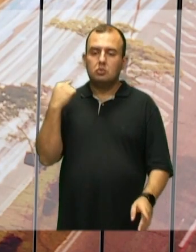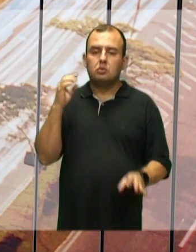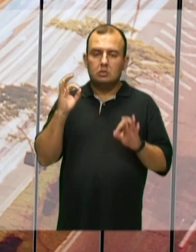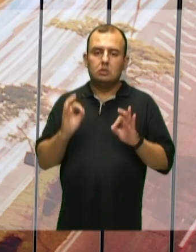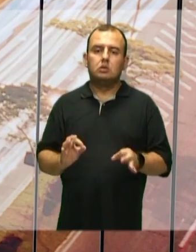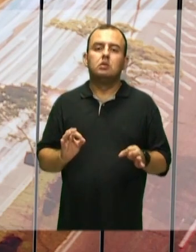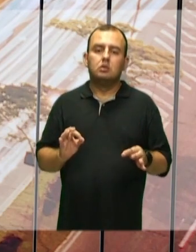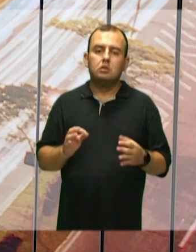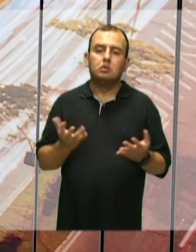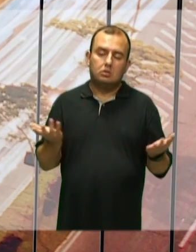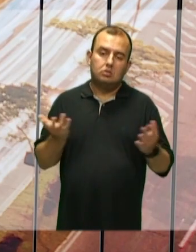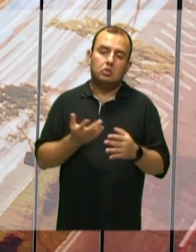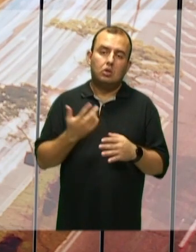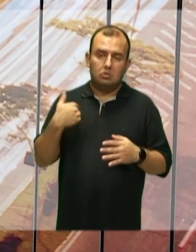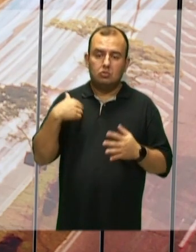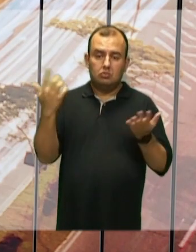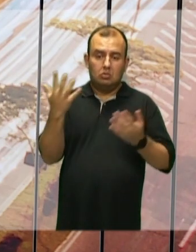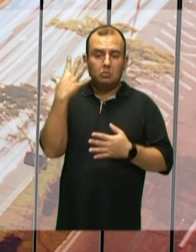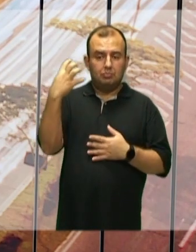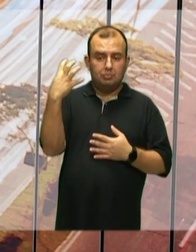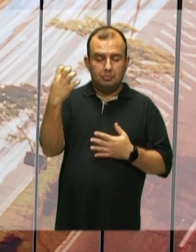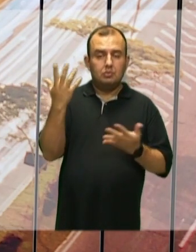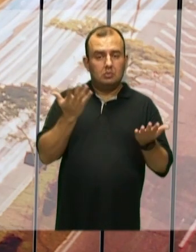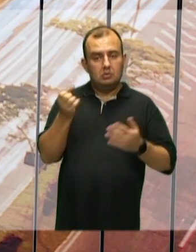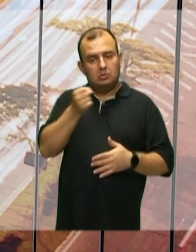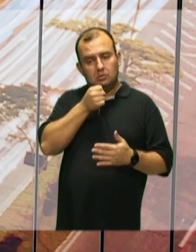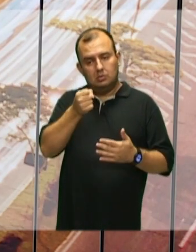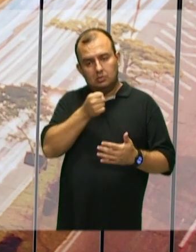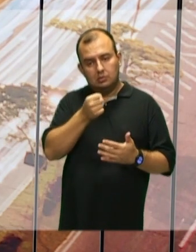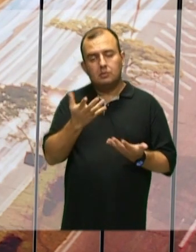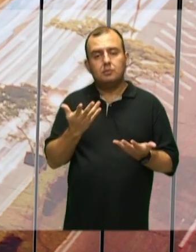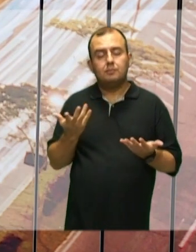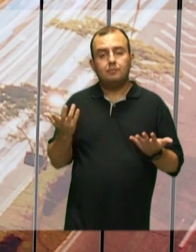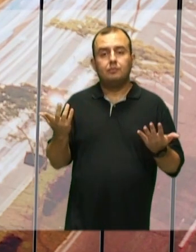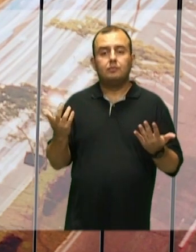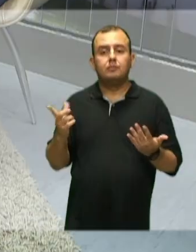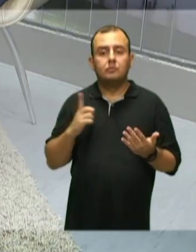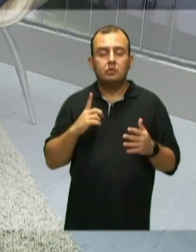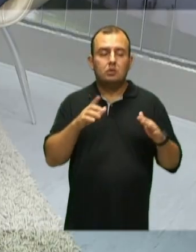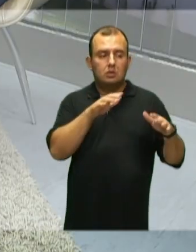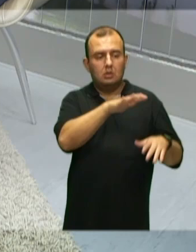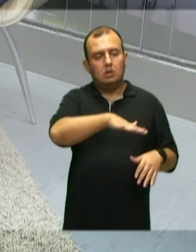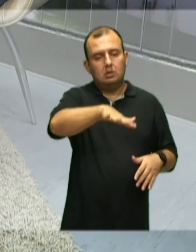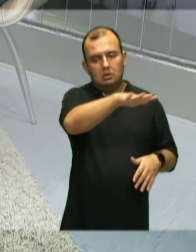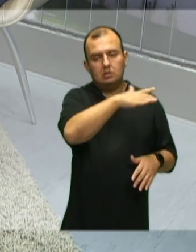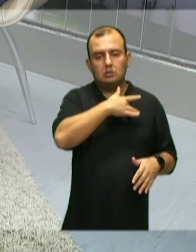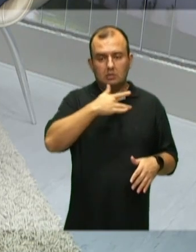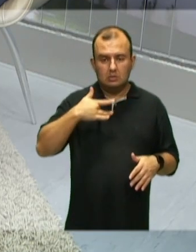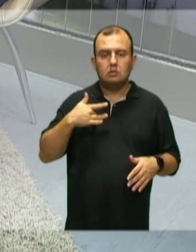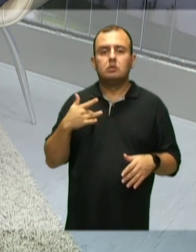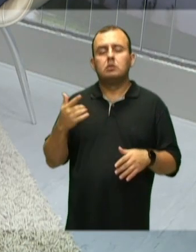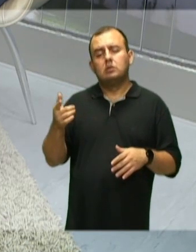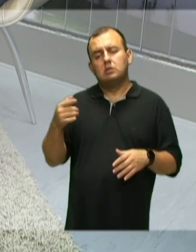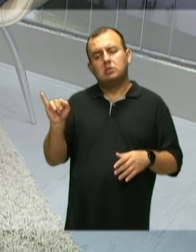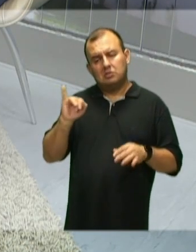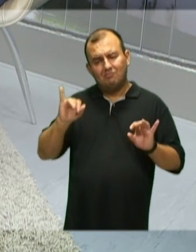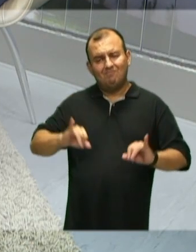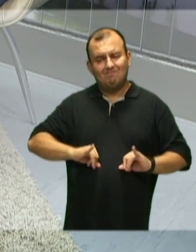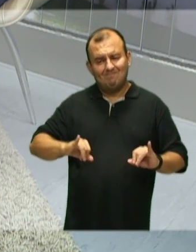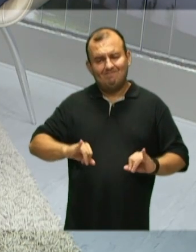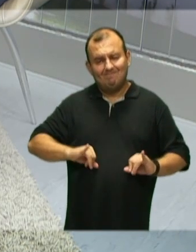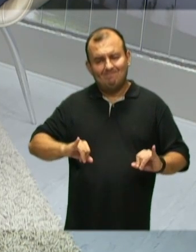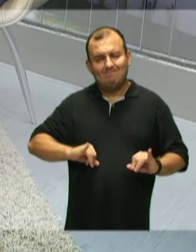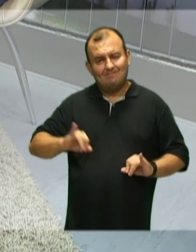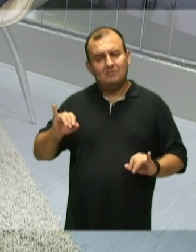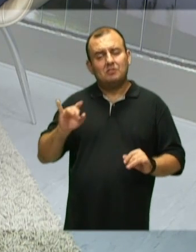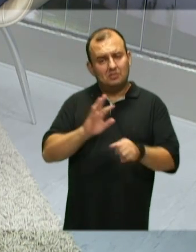Enquanto estamos gravando essa entrevista mesmo com a Vila da Saúde Itajaí só com a doença o